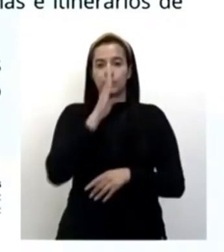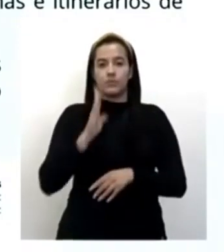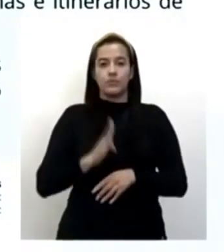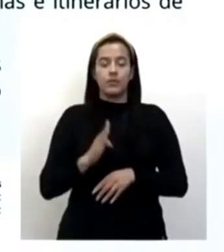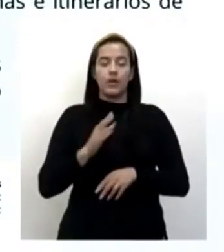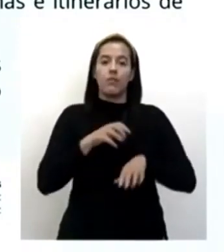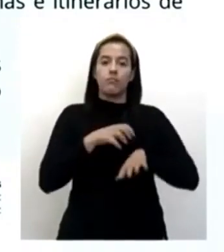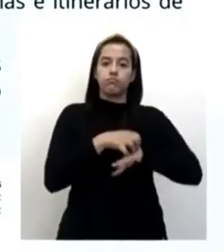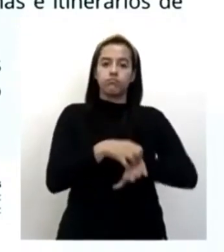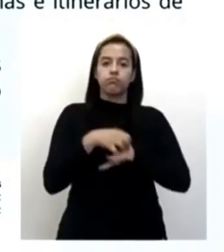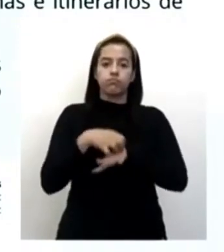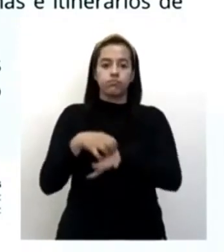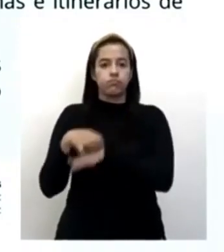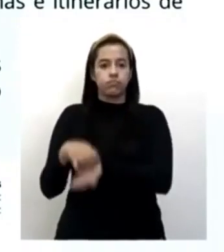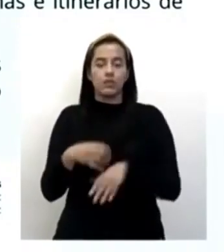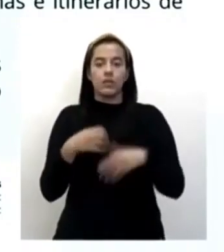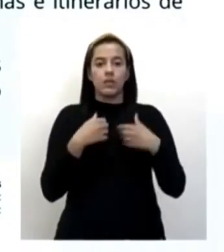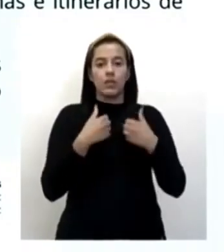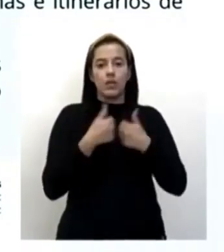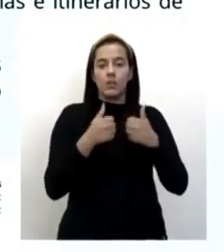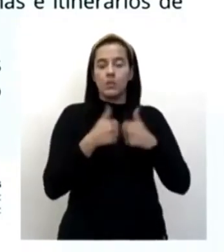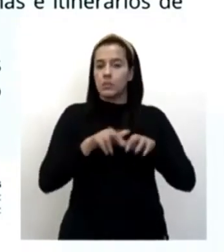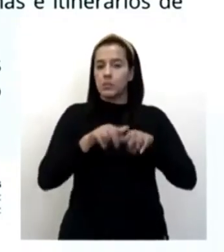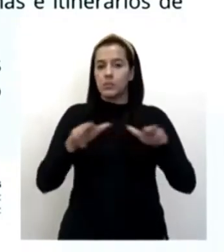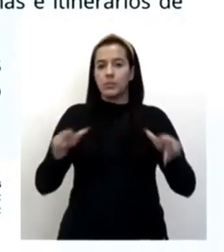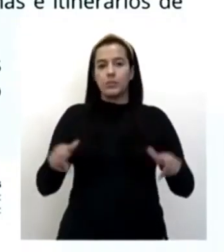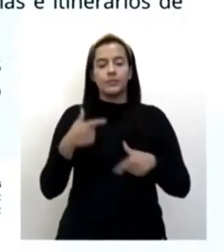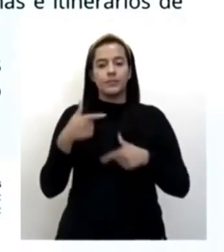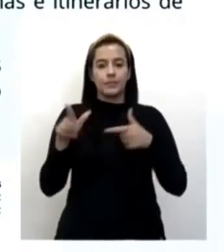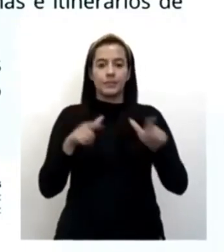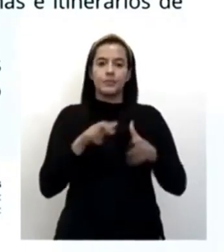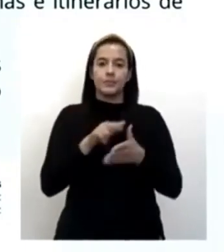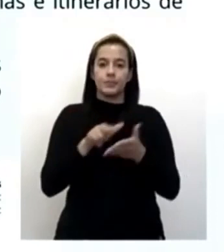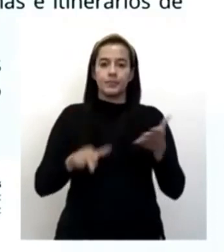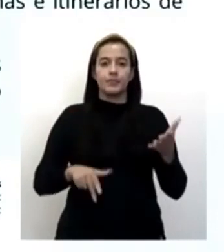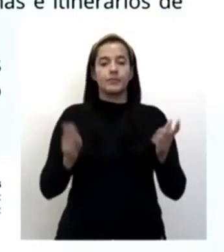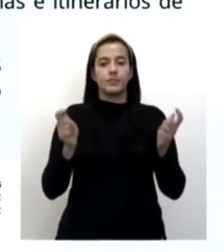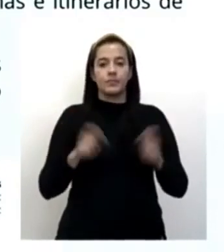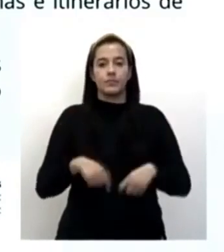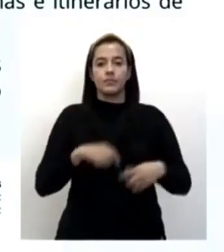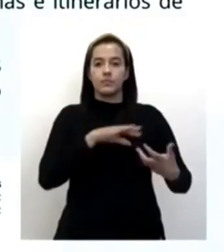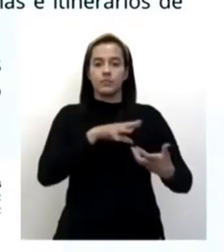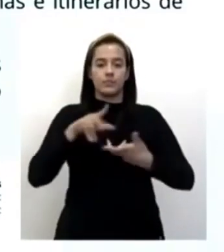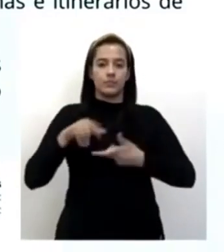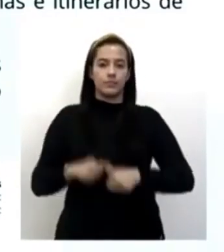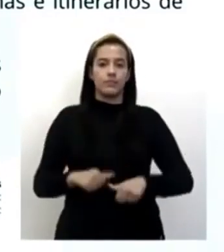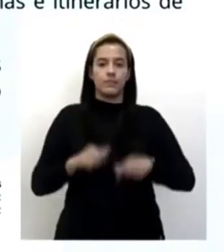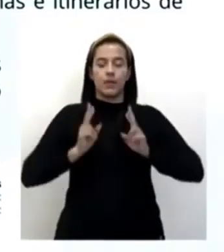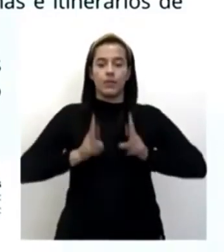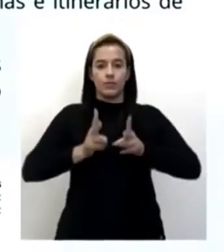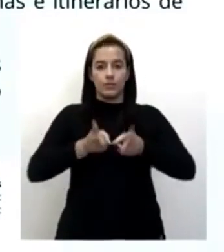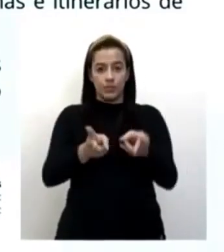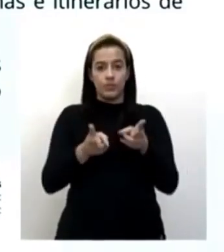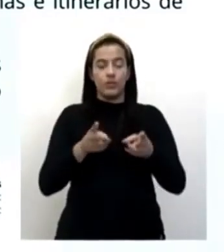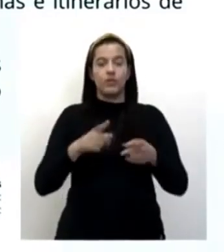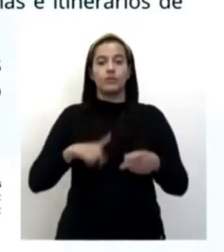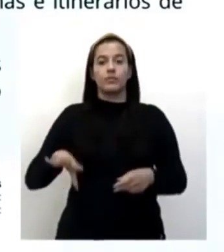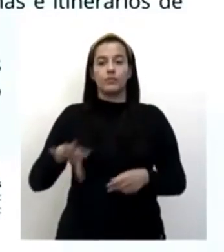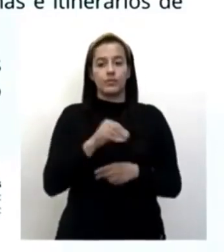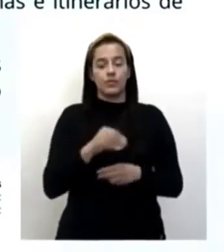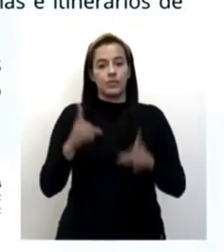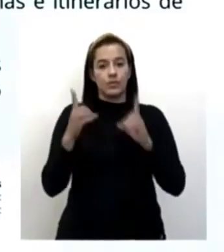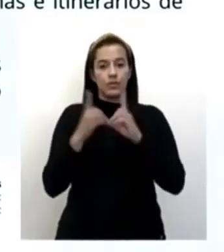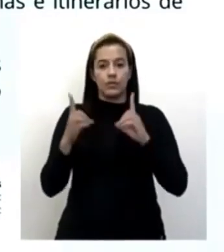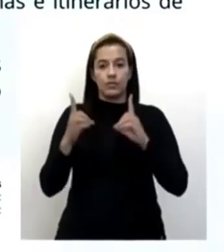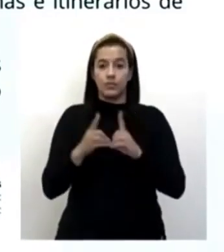transporte público tem características que o distingue de outros, quais seja a universalidade e a continuidade de atendimento